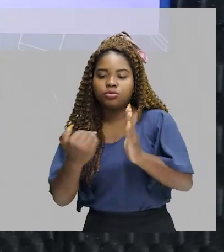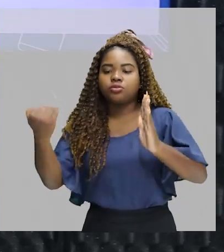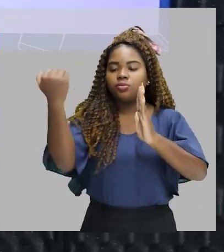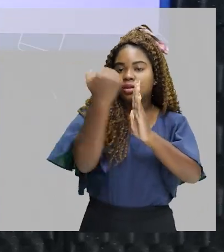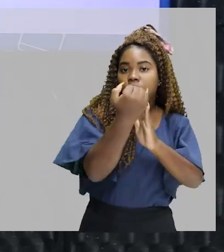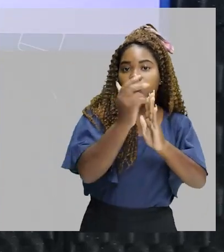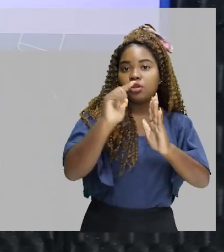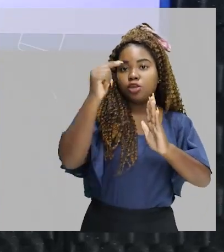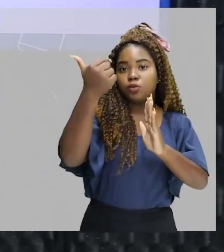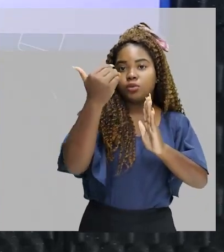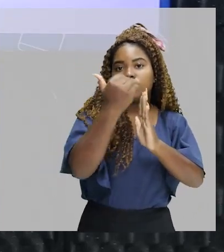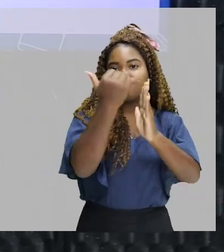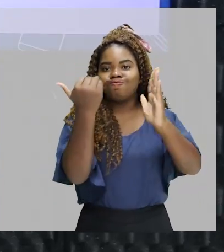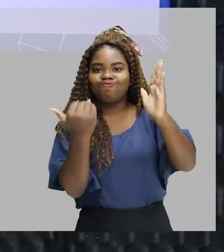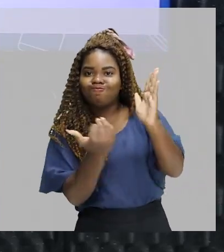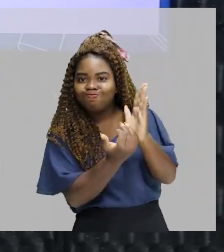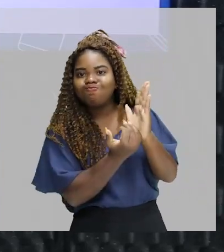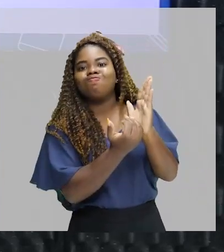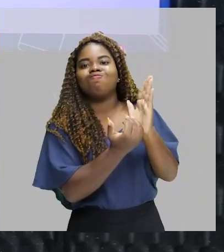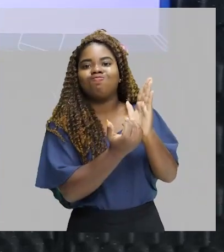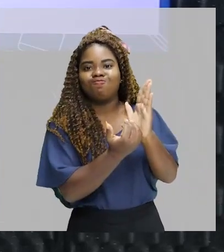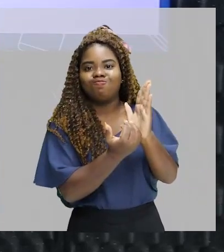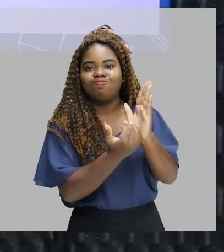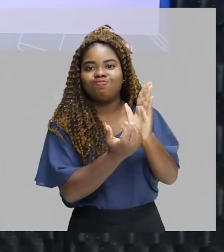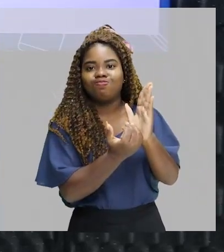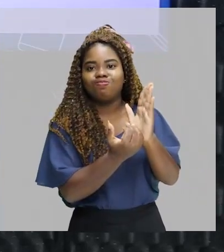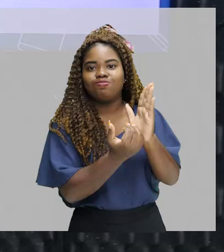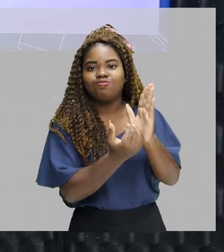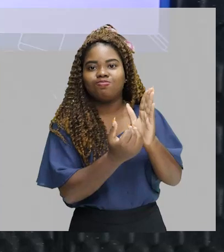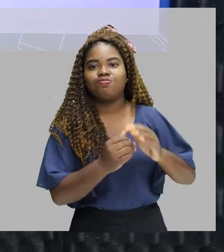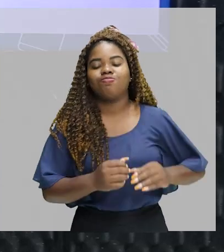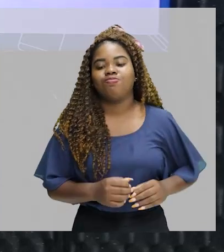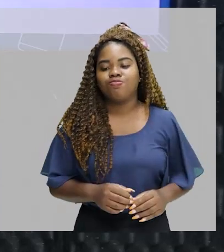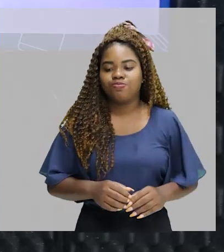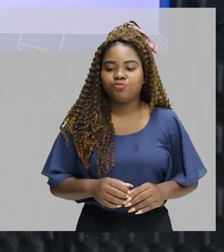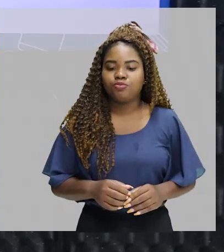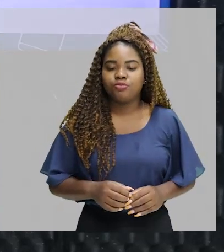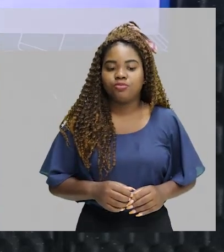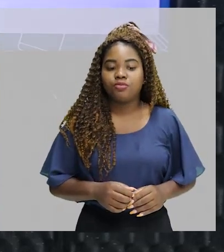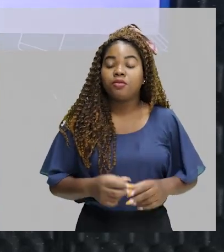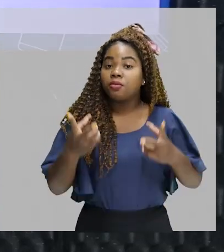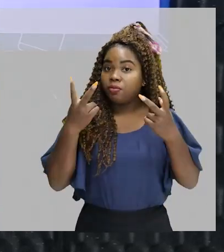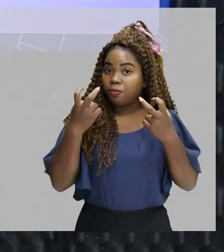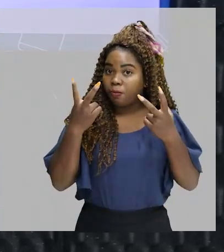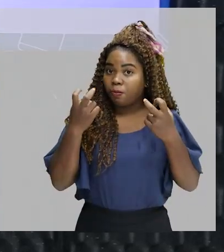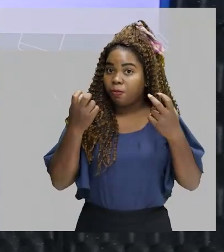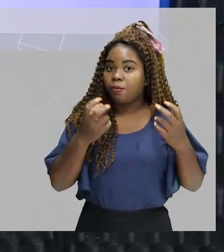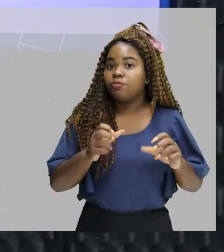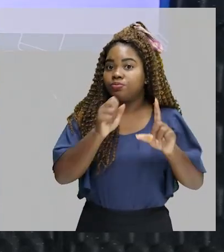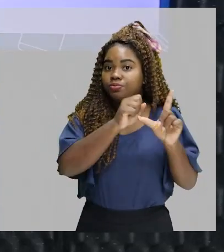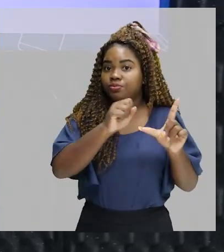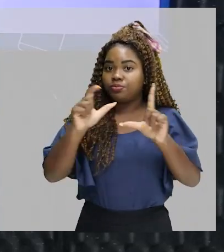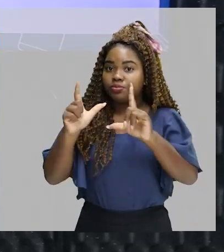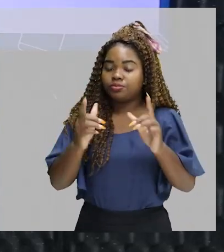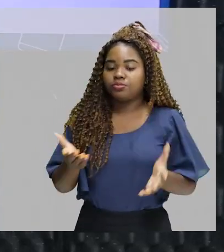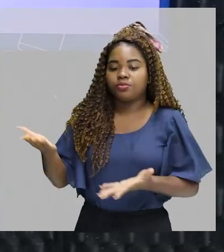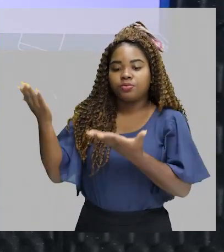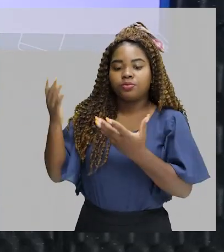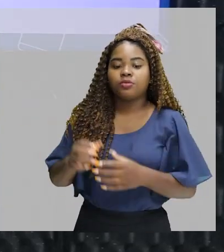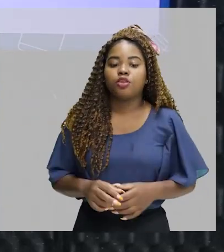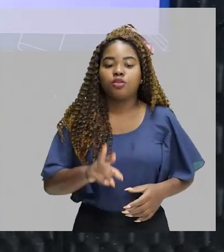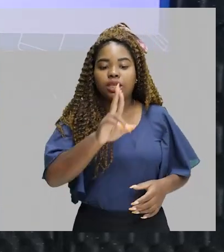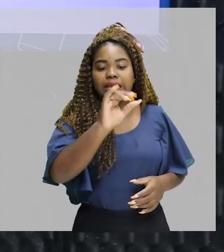Presta atenção num detalhe importante aqui no slide. Eu usei agora o termo raça entre aspas. Por